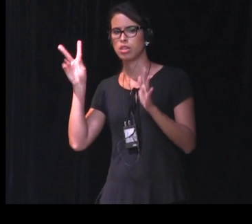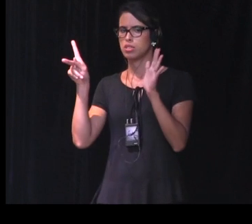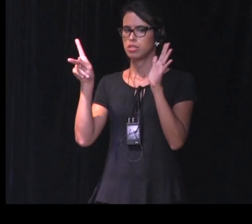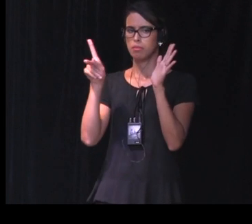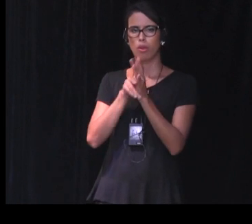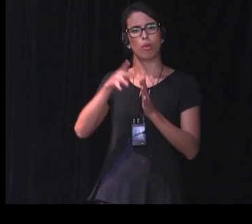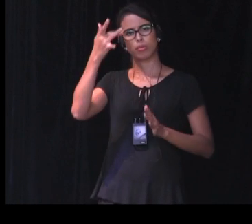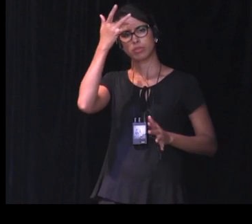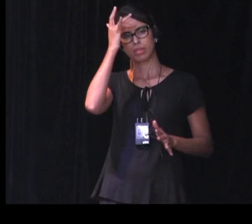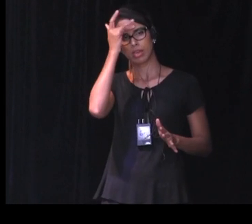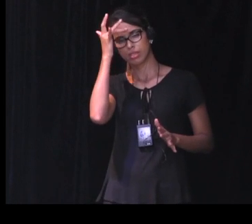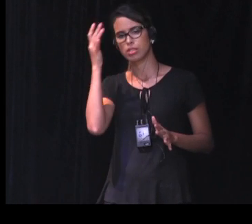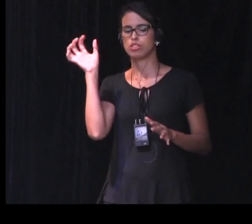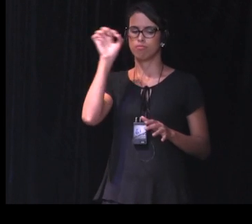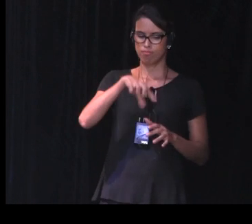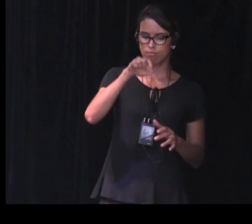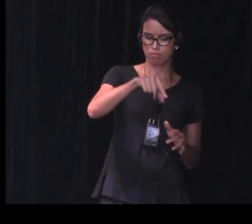França, mas que vinham da Índia,